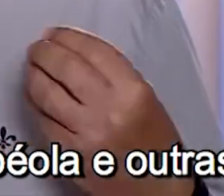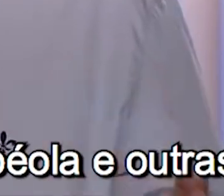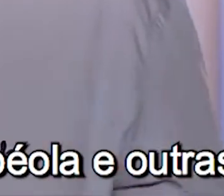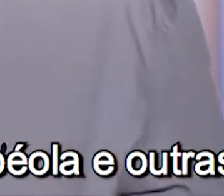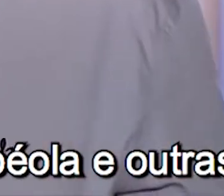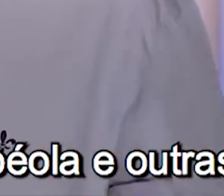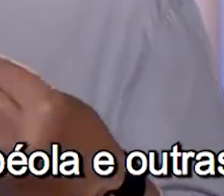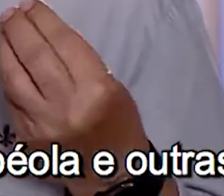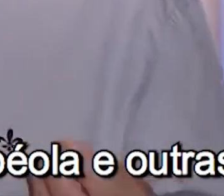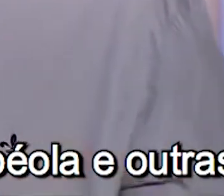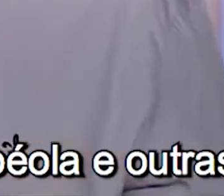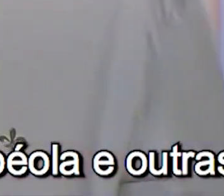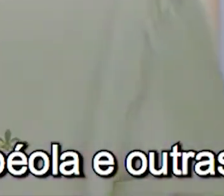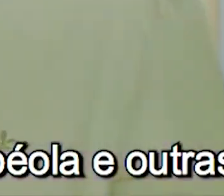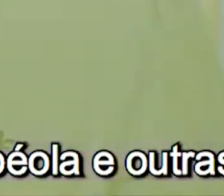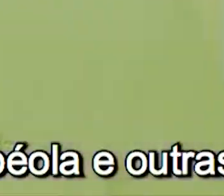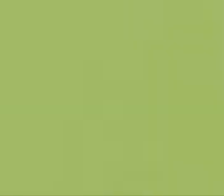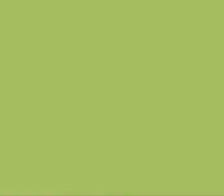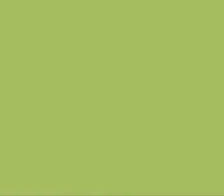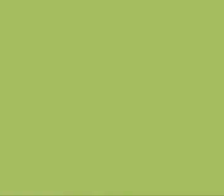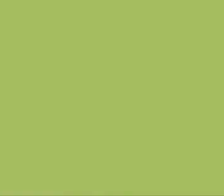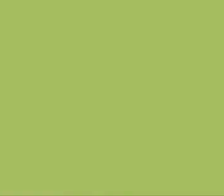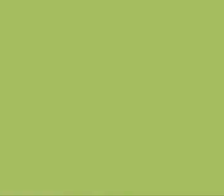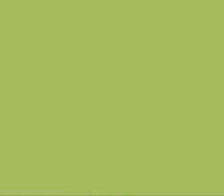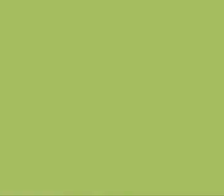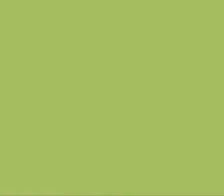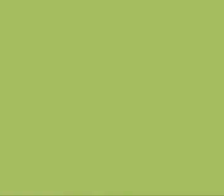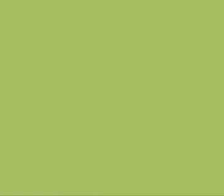o sarampo, como a rubéola e outras.